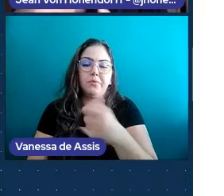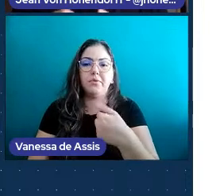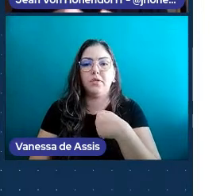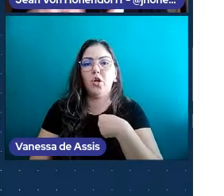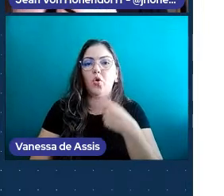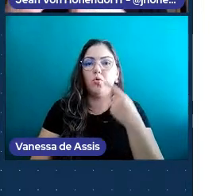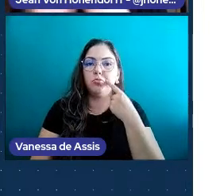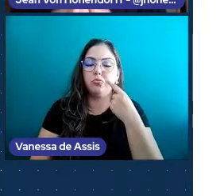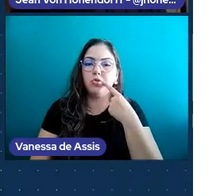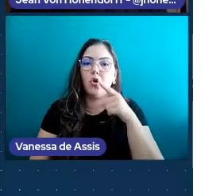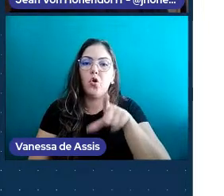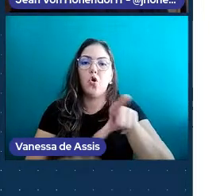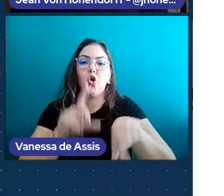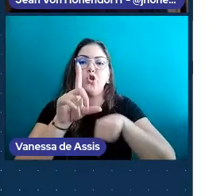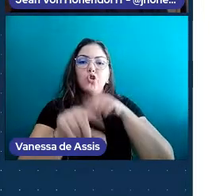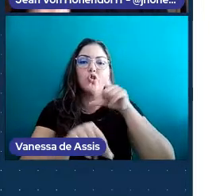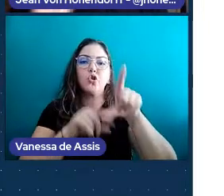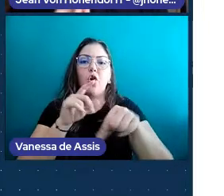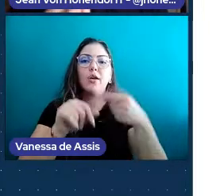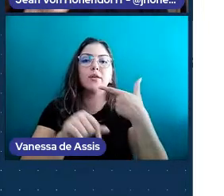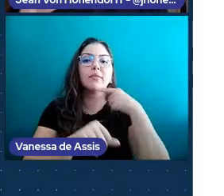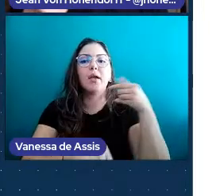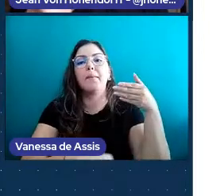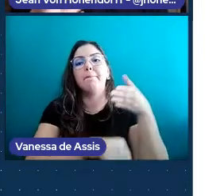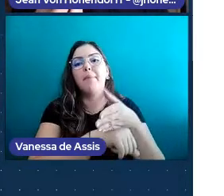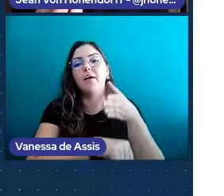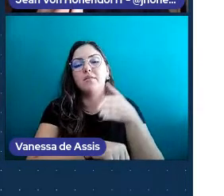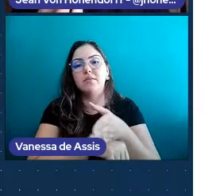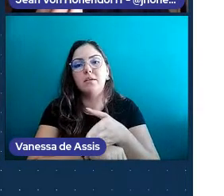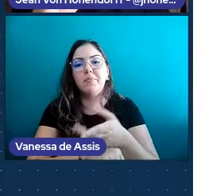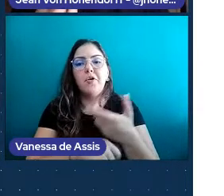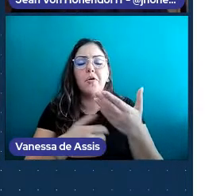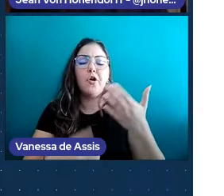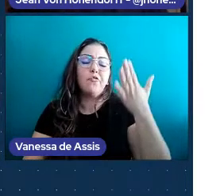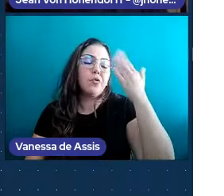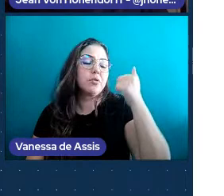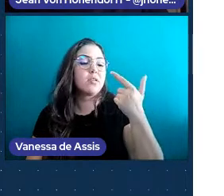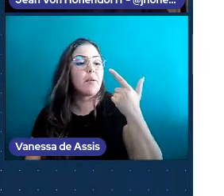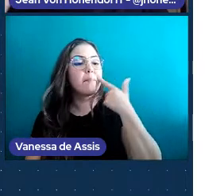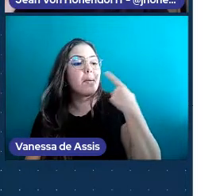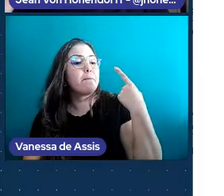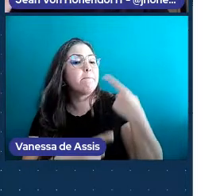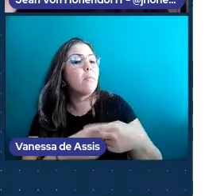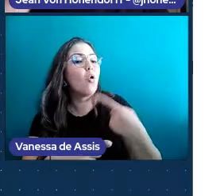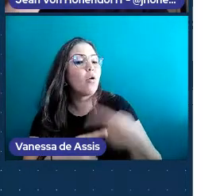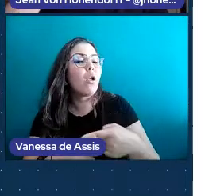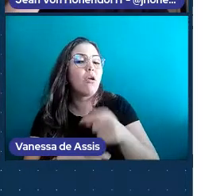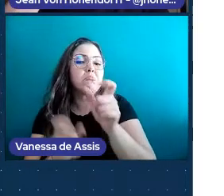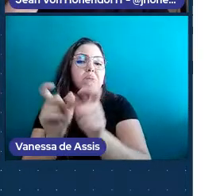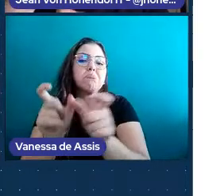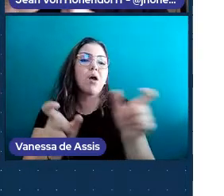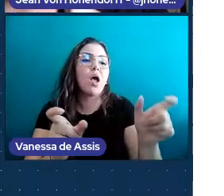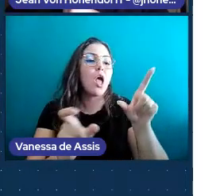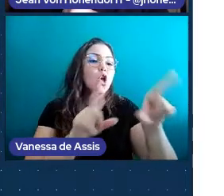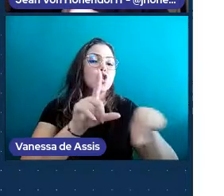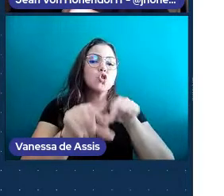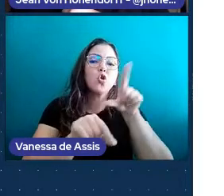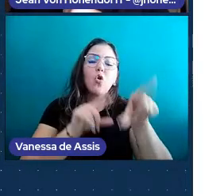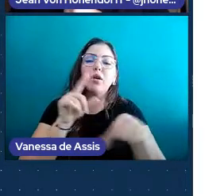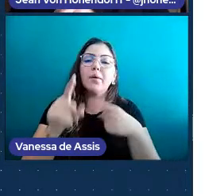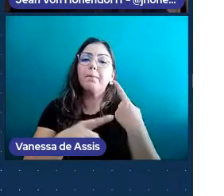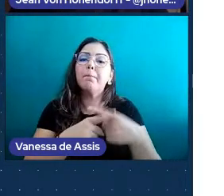escolha de participantes intencional, tem que saber justificar ele. Essa justificativa tem que estar de acordo com o meu tema e meu programa de pesquisa.